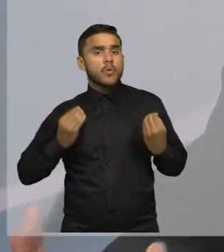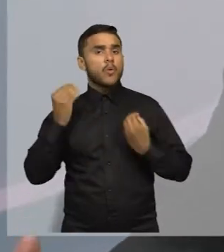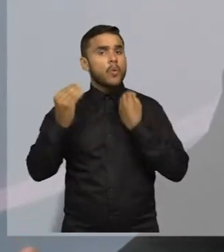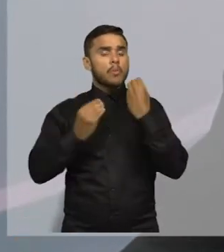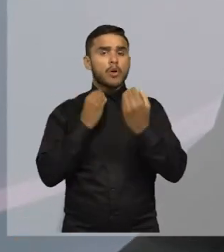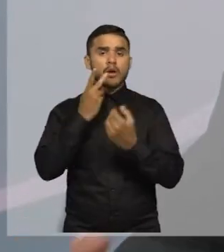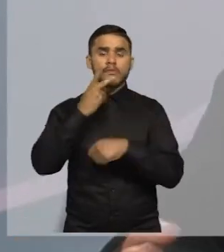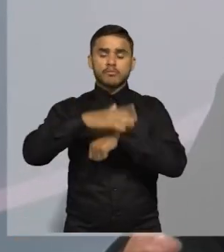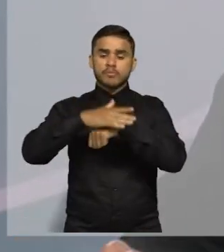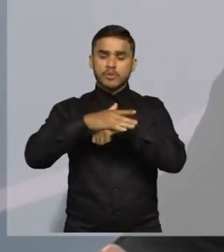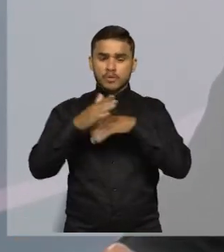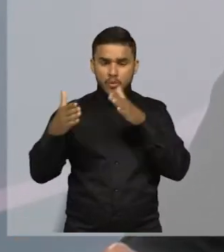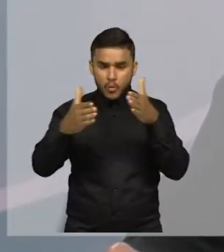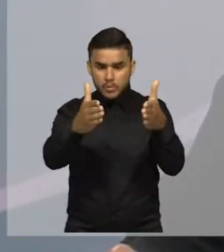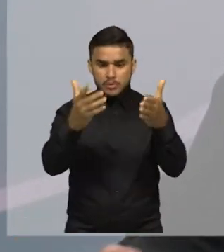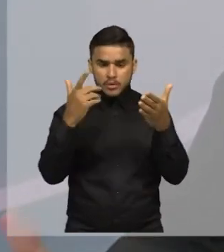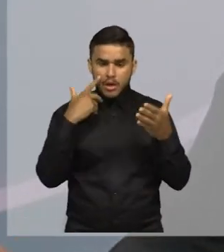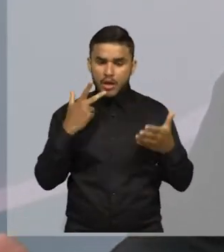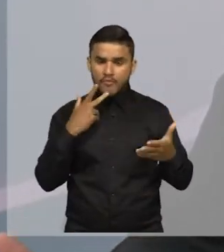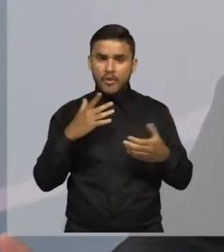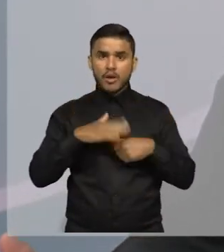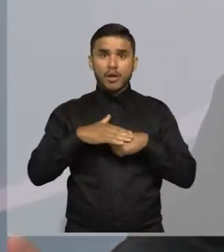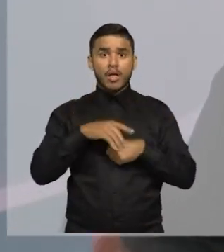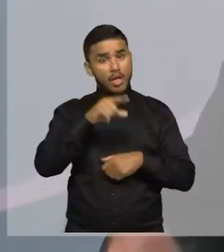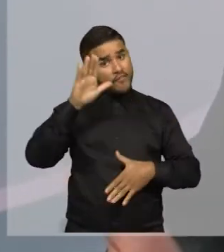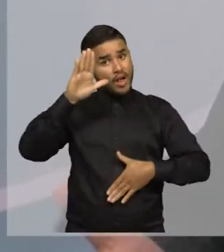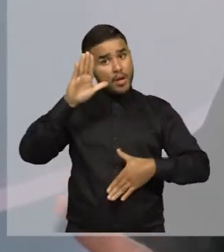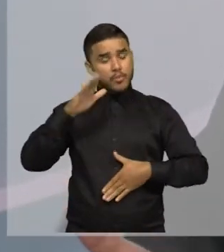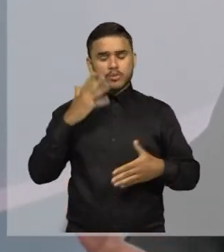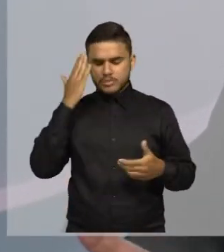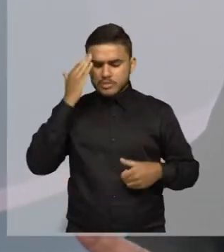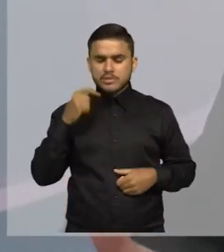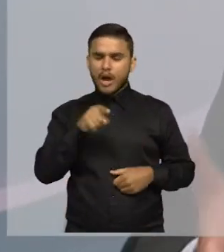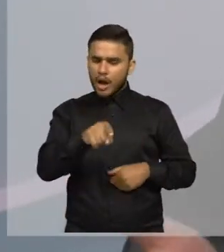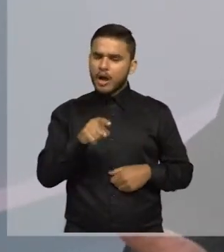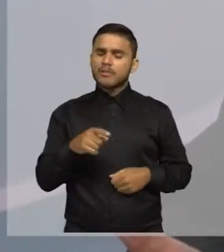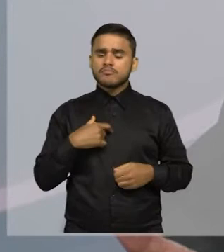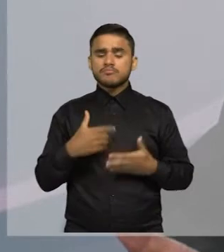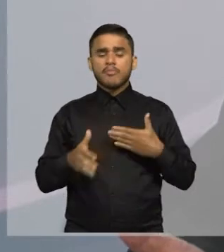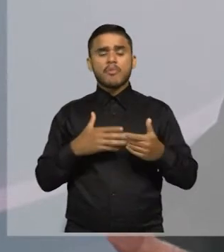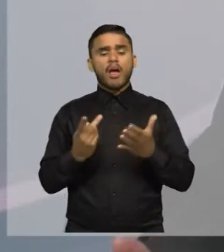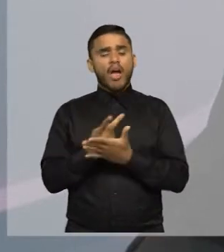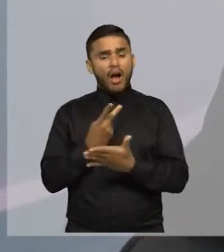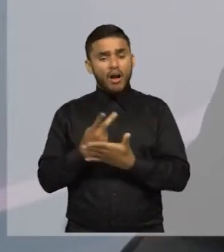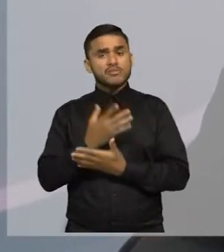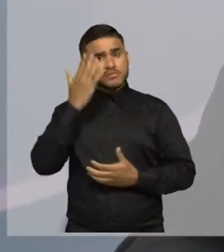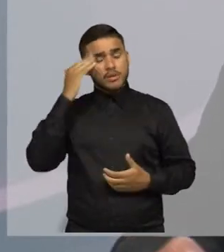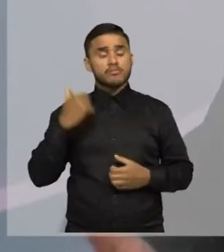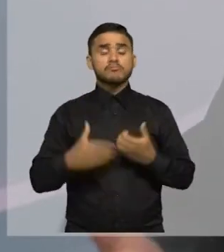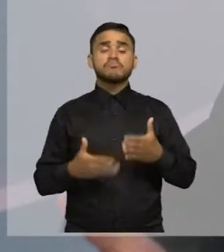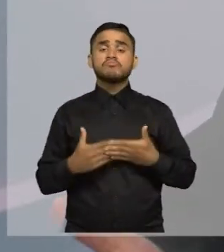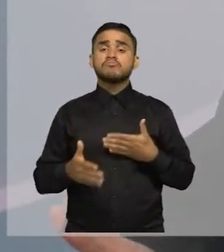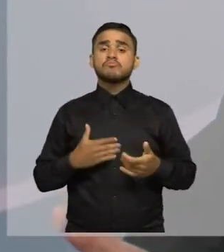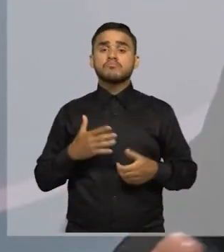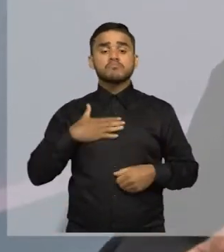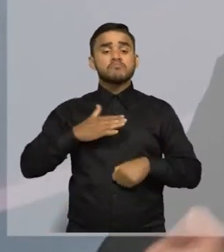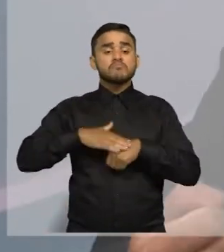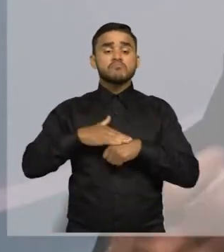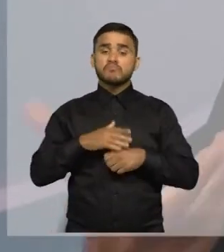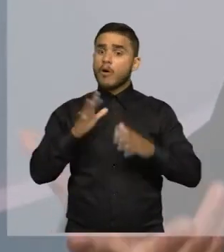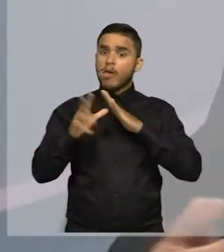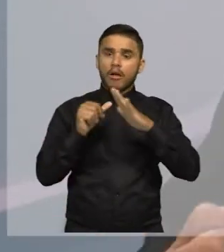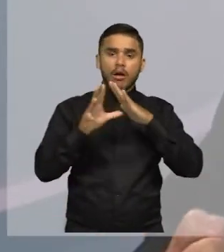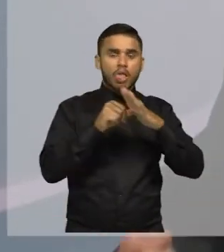se conduzir por essa percepção. É o caso do bandido. Ele sabe que aquilo é crime, ele sabe que aquilo é errado, mas ele é